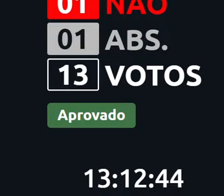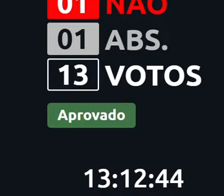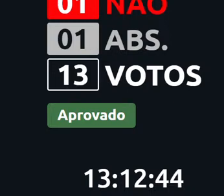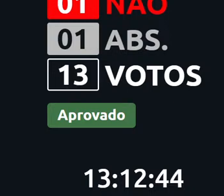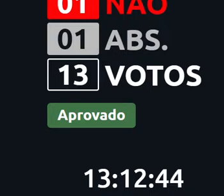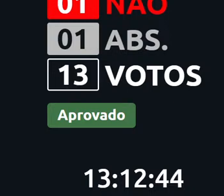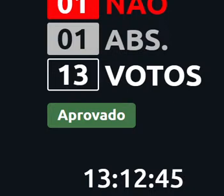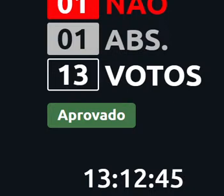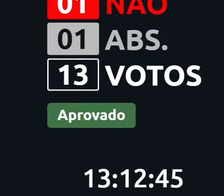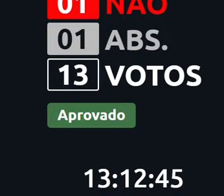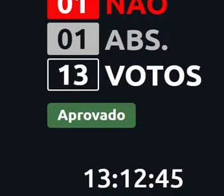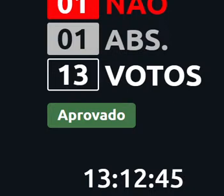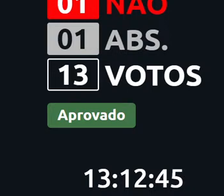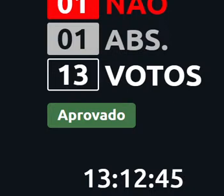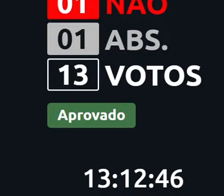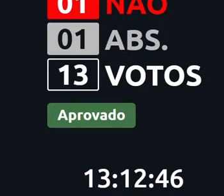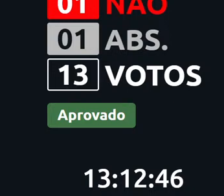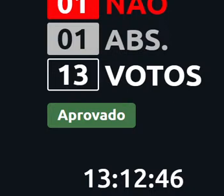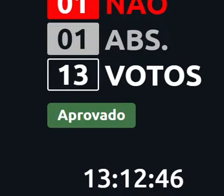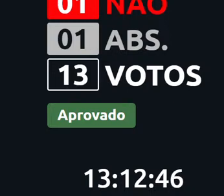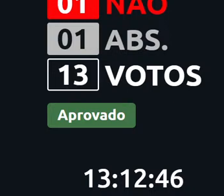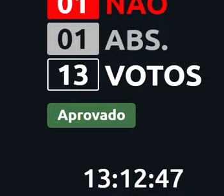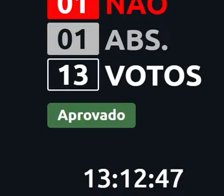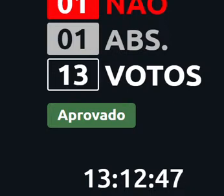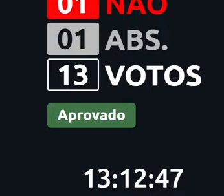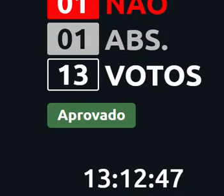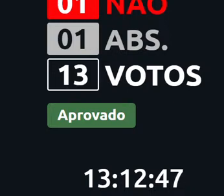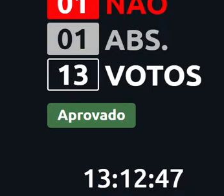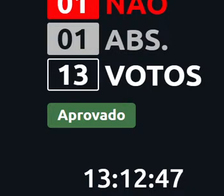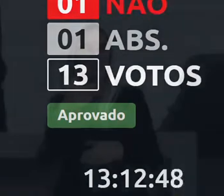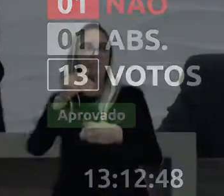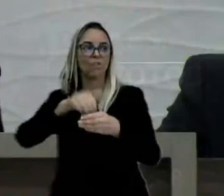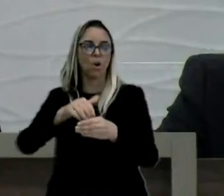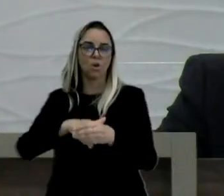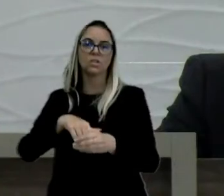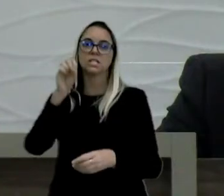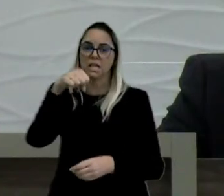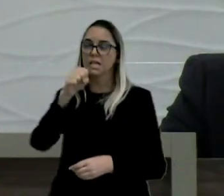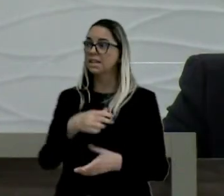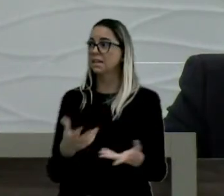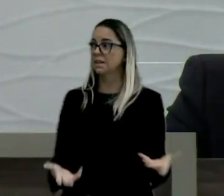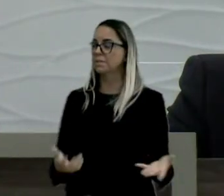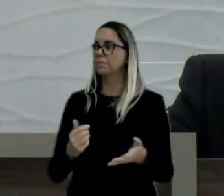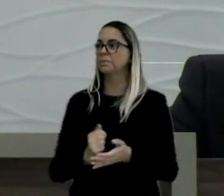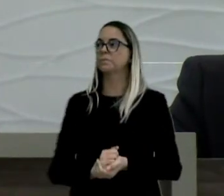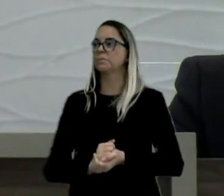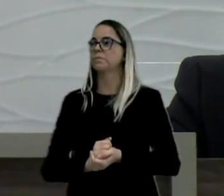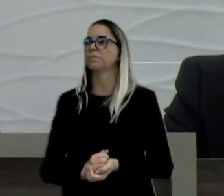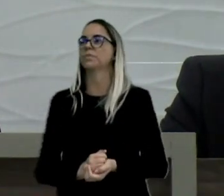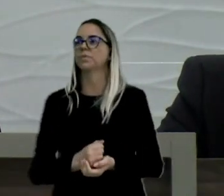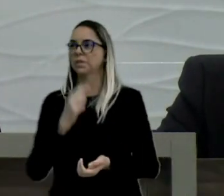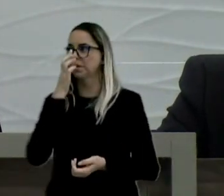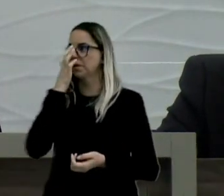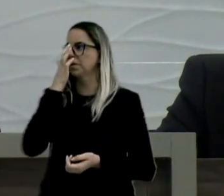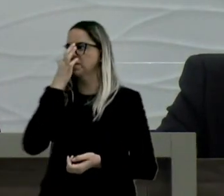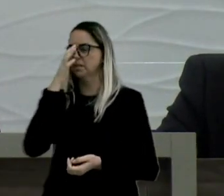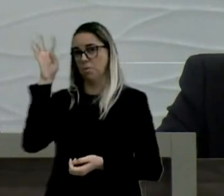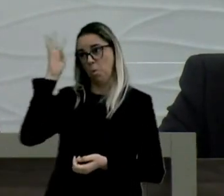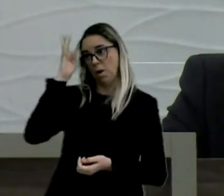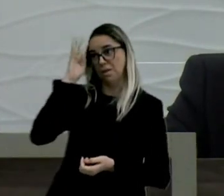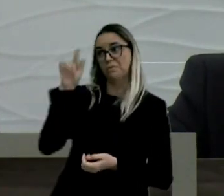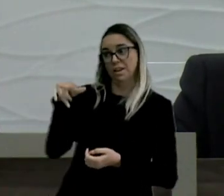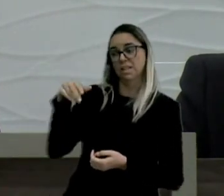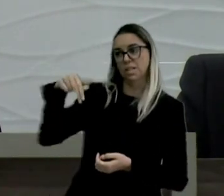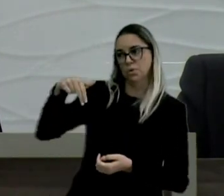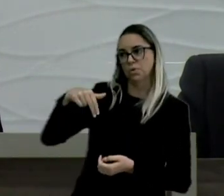reprovação uma abstenção 11 votos a favoráveis quarta-feira quarta-feira o senhor fala seu